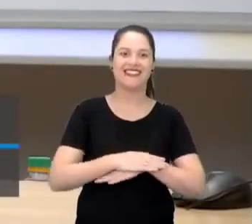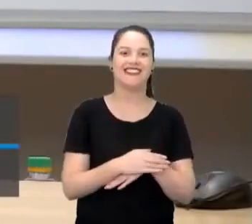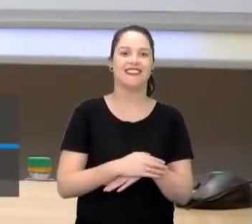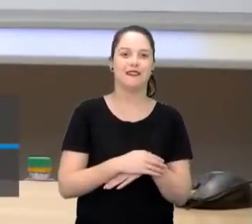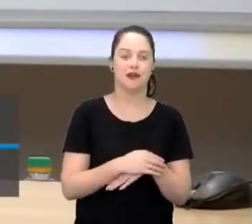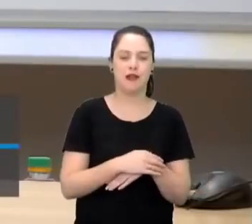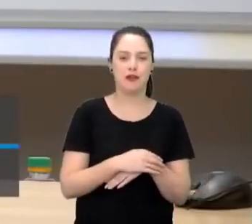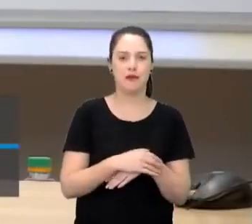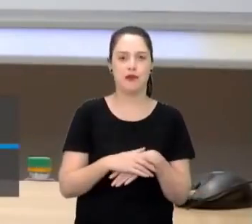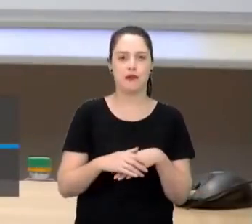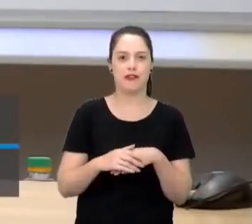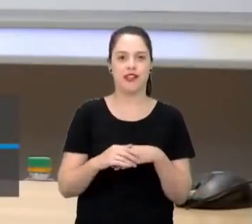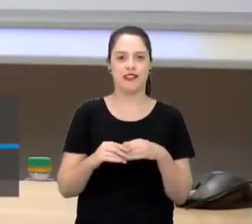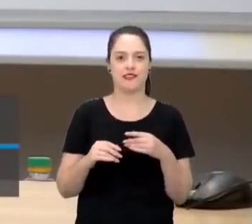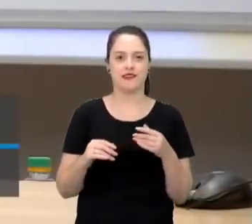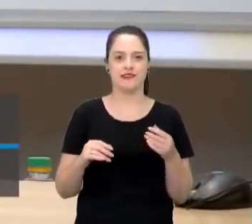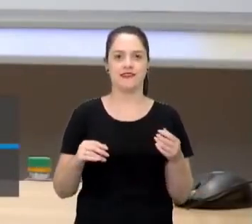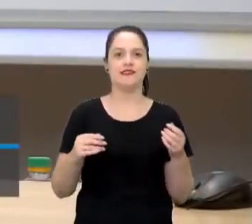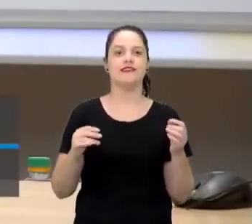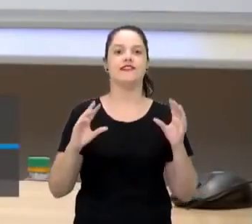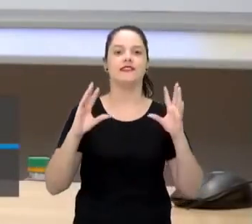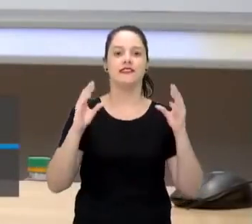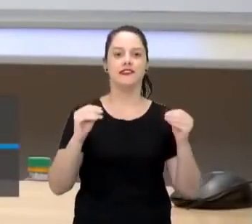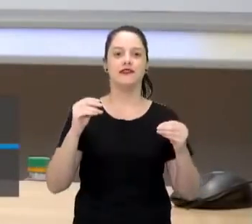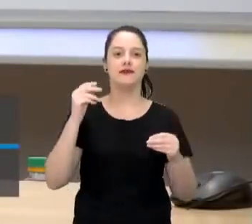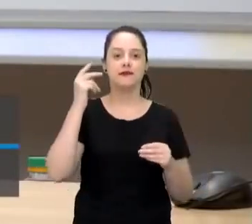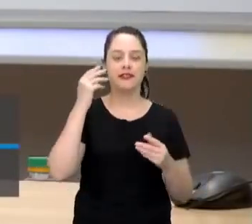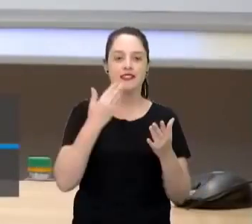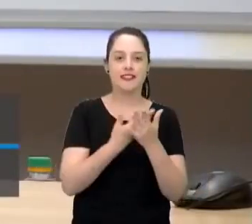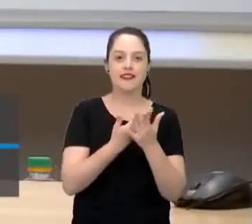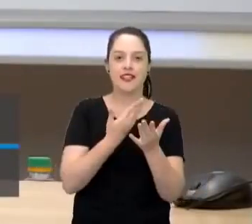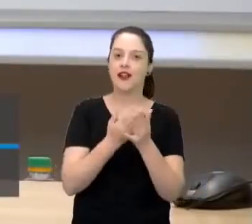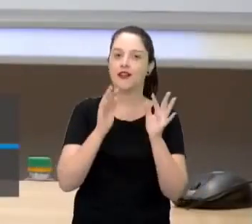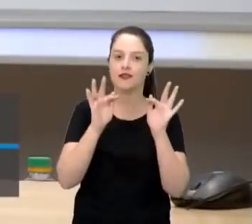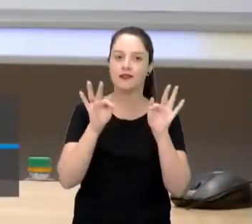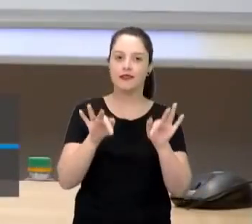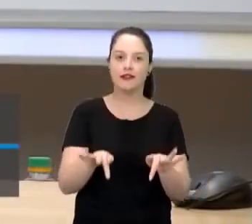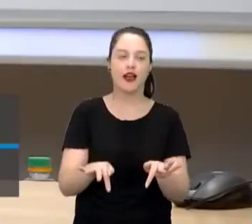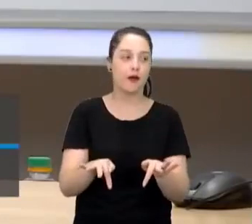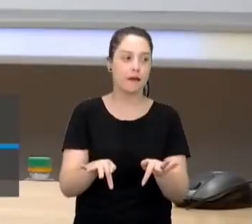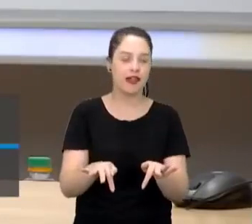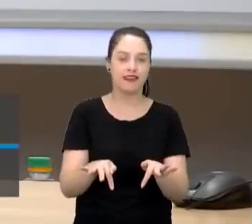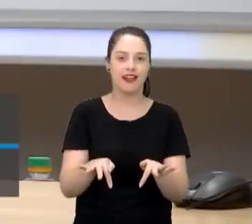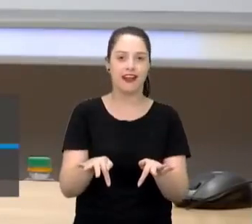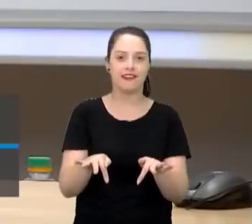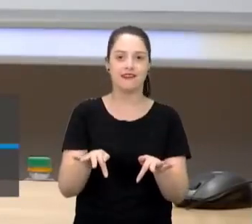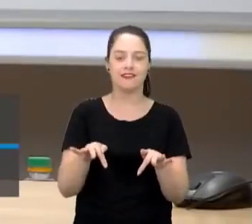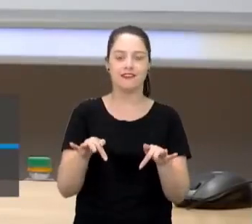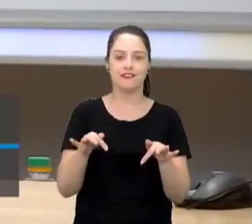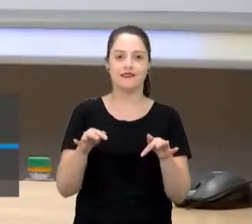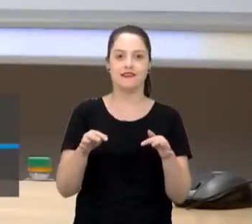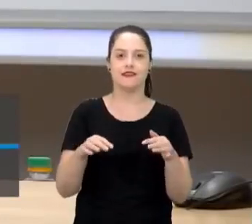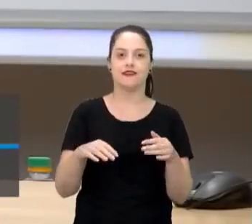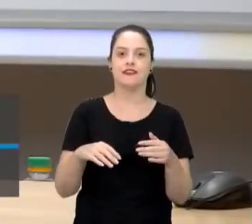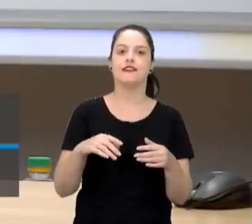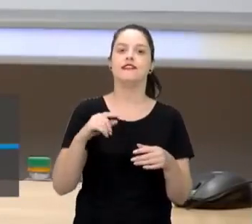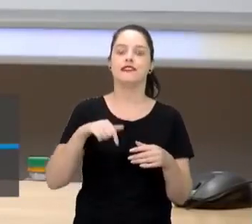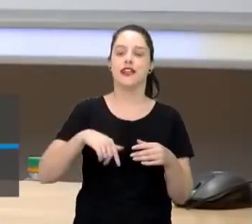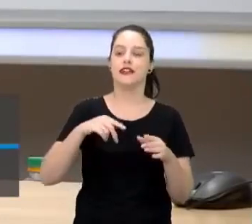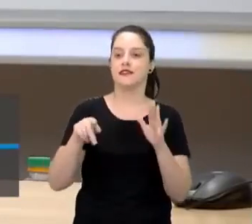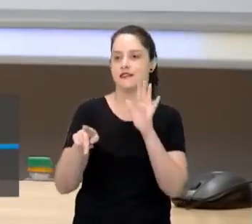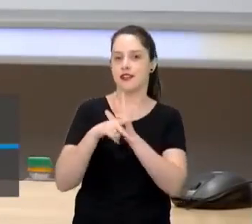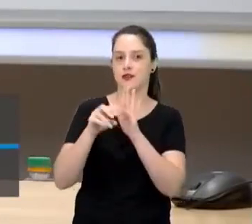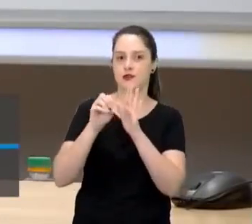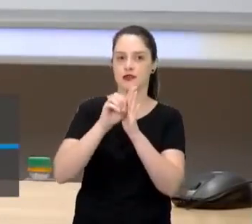mundo esteja animado com essa semana, com essas voltas às aulas. Como a Gi falou, meu nome é Renan Vasconcelos, sou um dos formadores EFAP